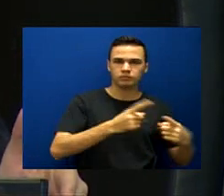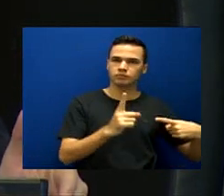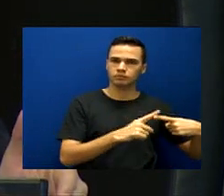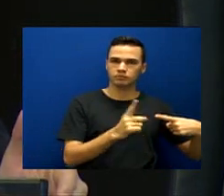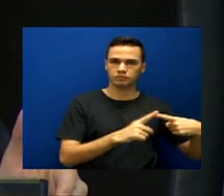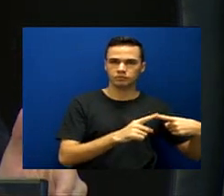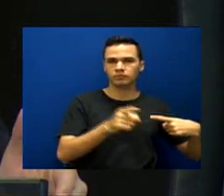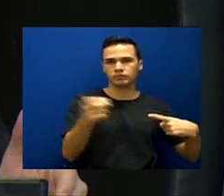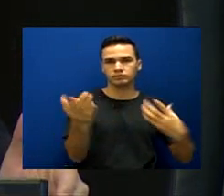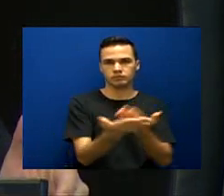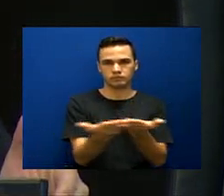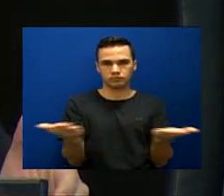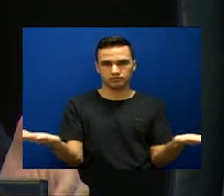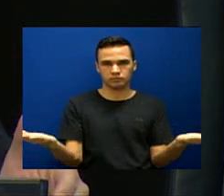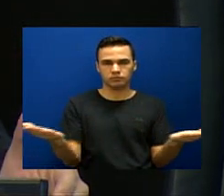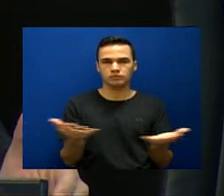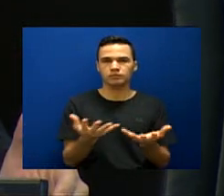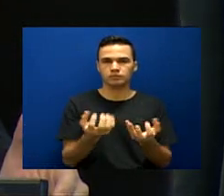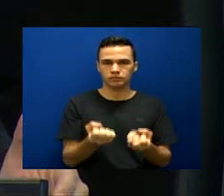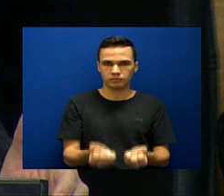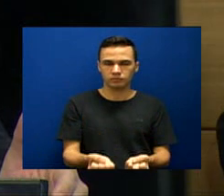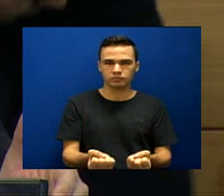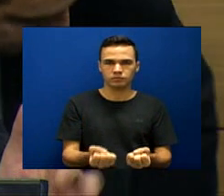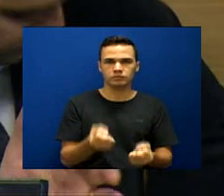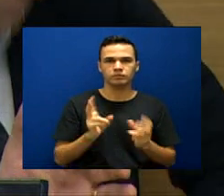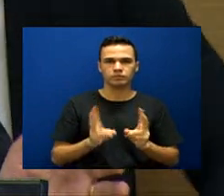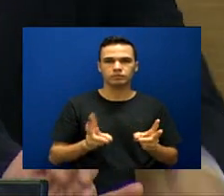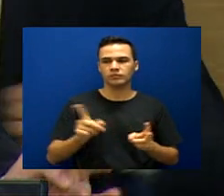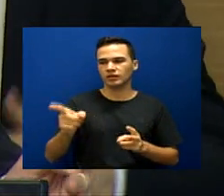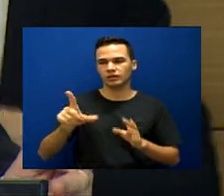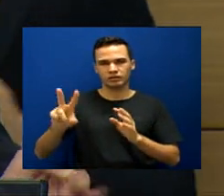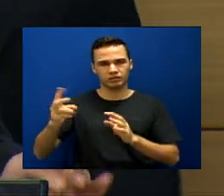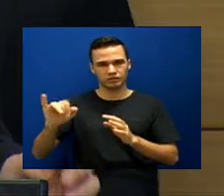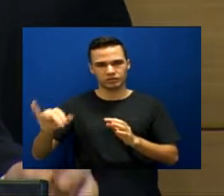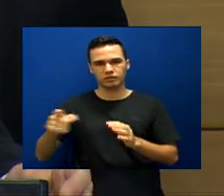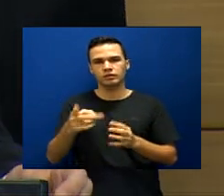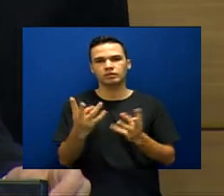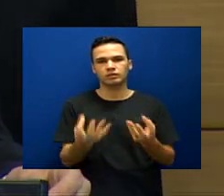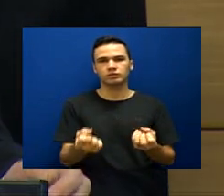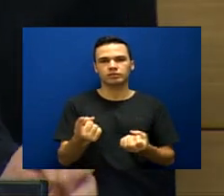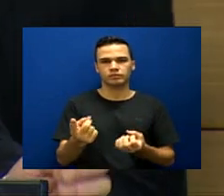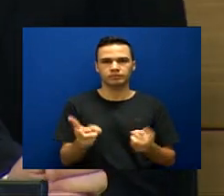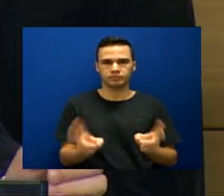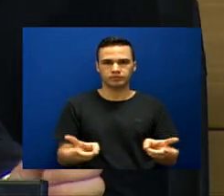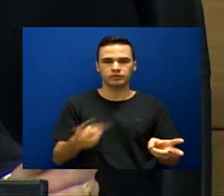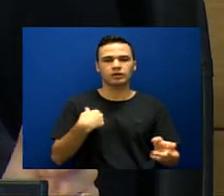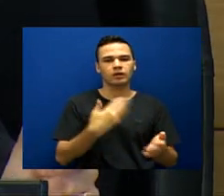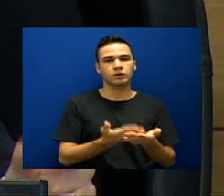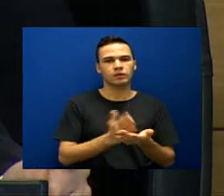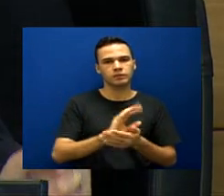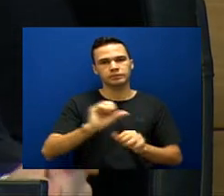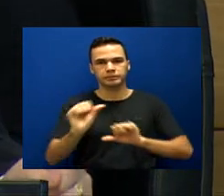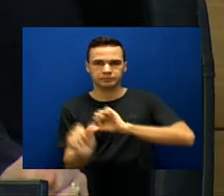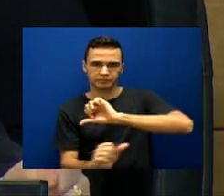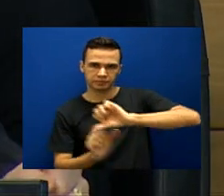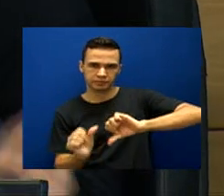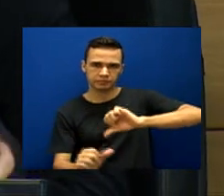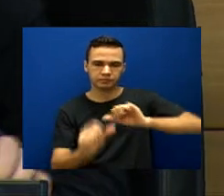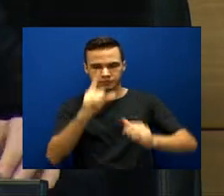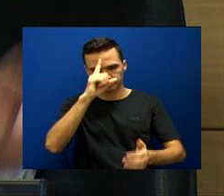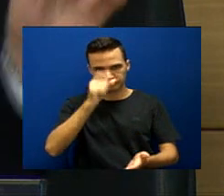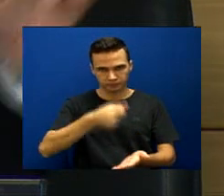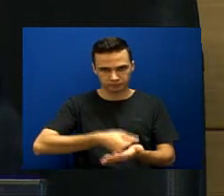os vereadores que concordam para que a gente vote primeiro a emenda do vereador Hélio Brasileiro permaneça como estão, fica aprovada a inversão, vamos votar a